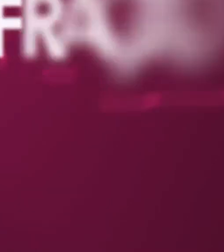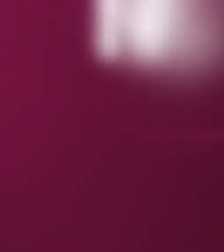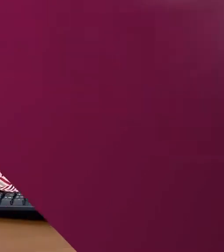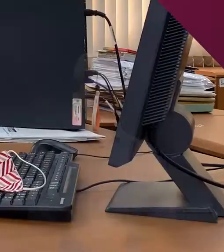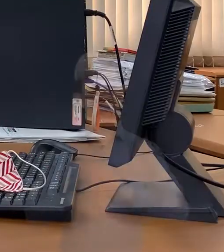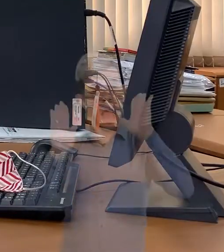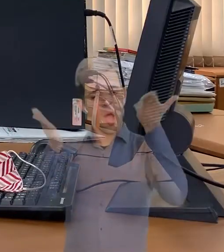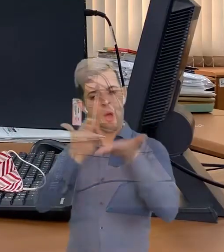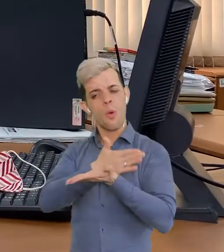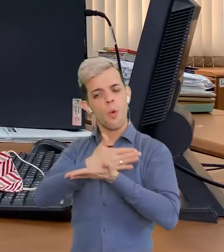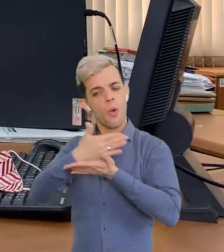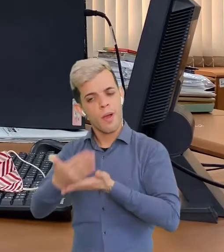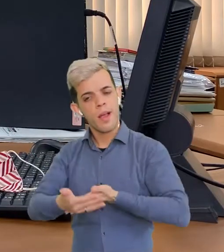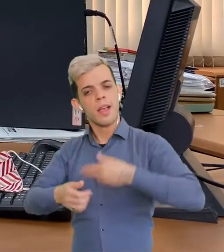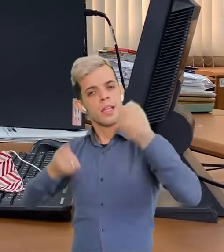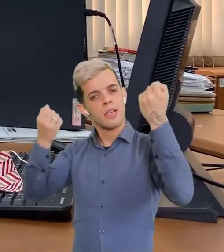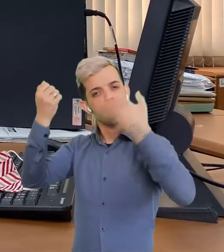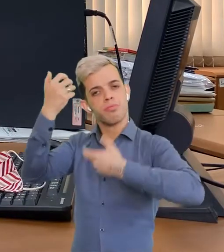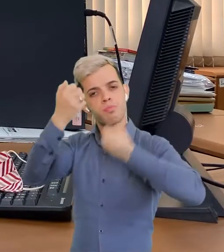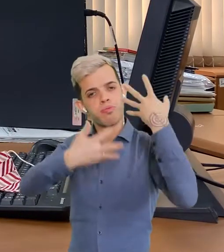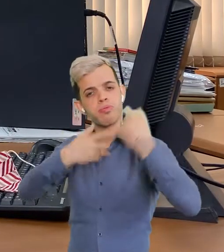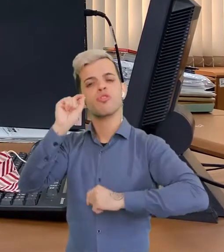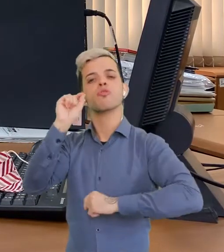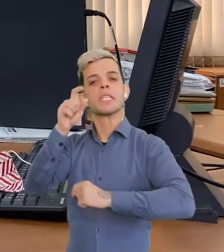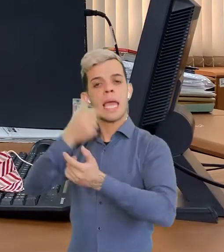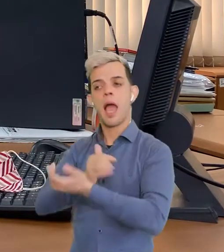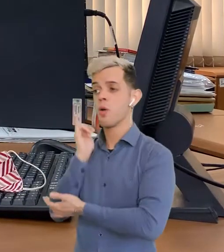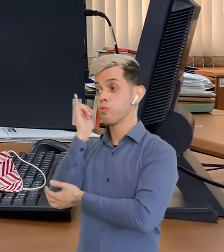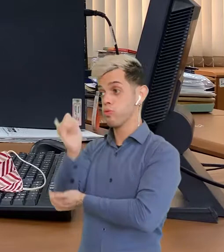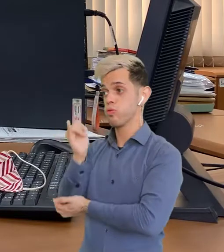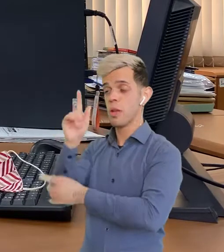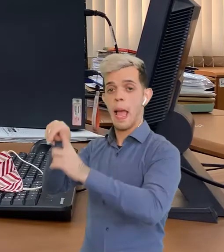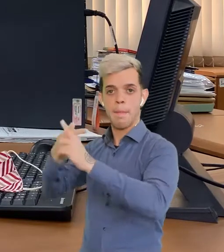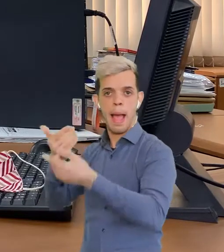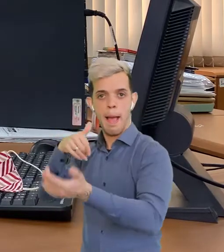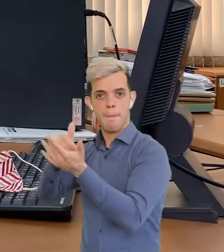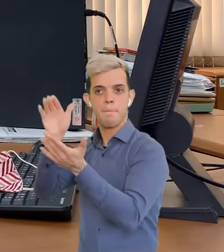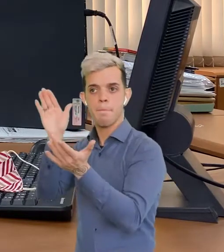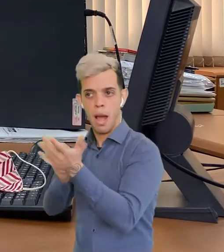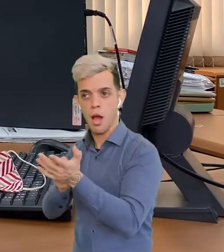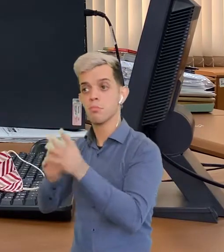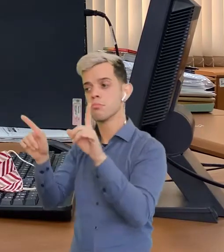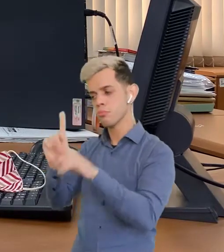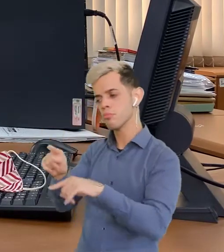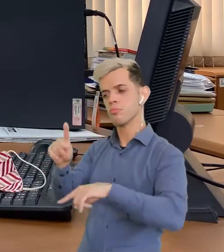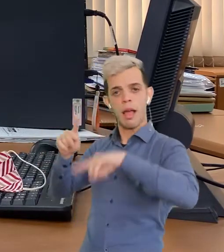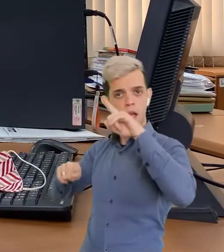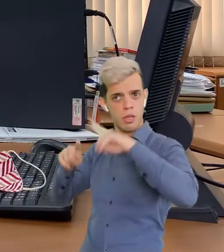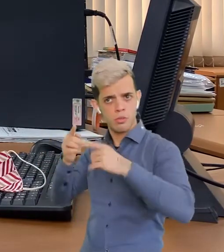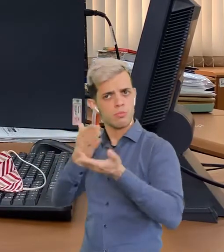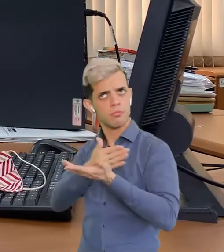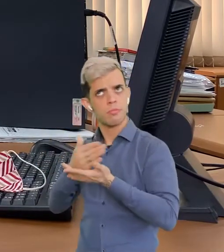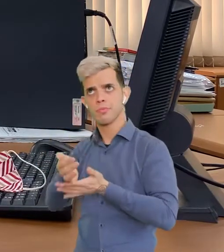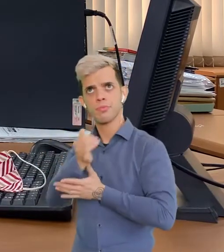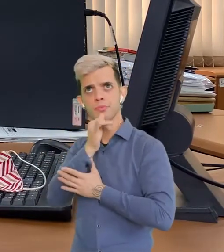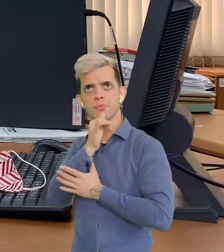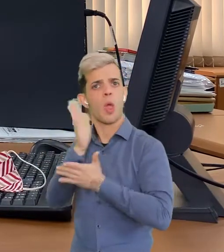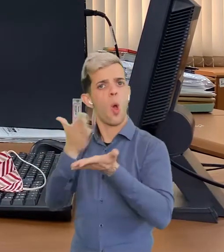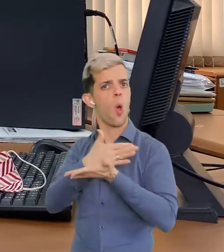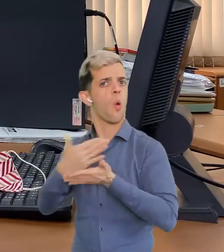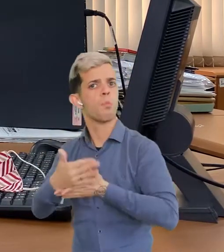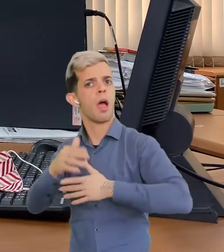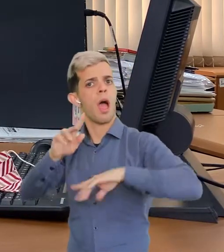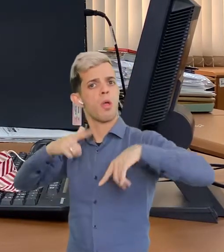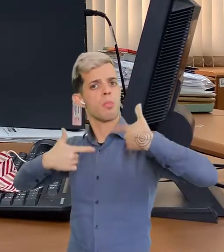Eu vou começar falando então um pouco sobre o que é o auto de infração, que é um instrumento que digamos assim, é onde começa